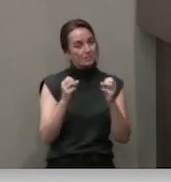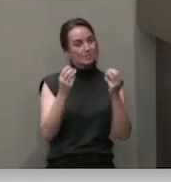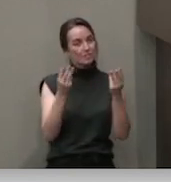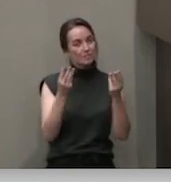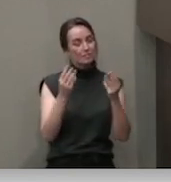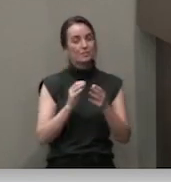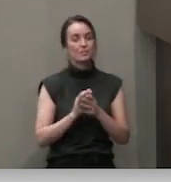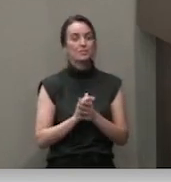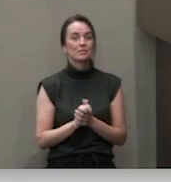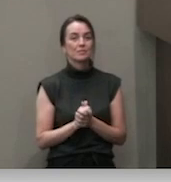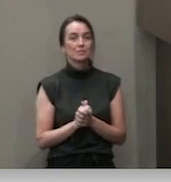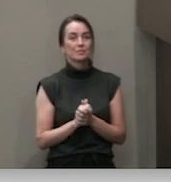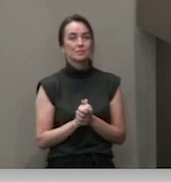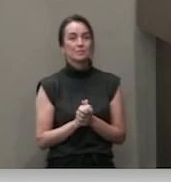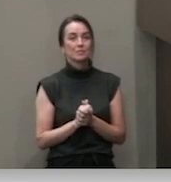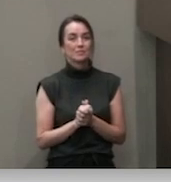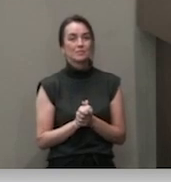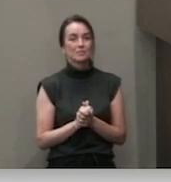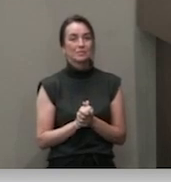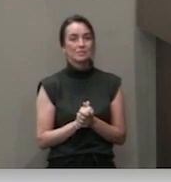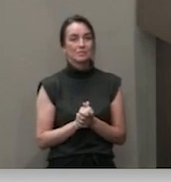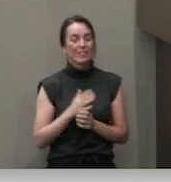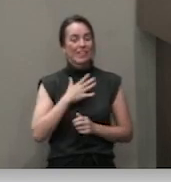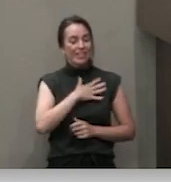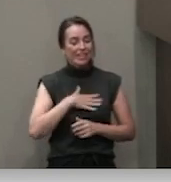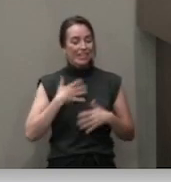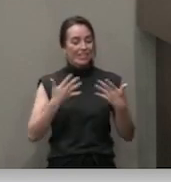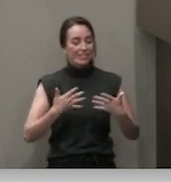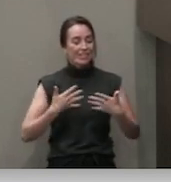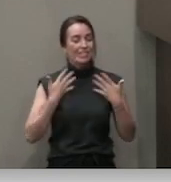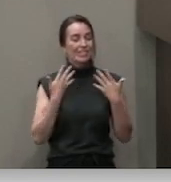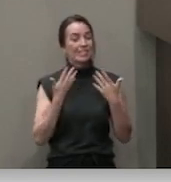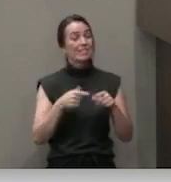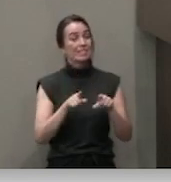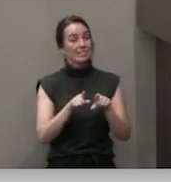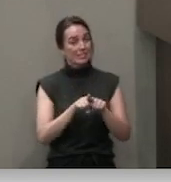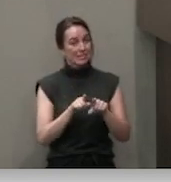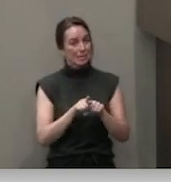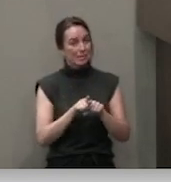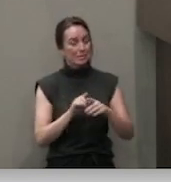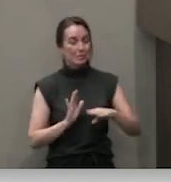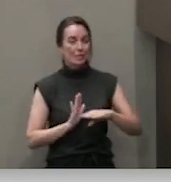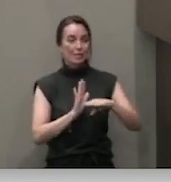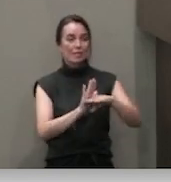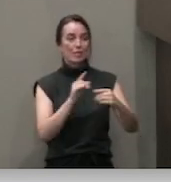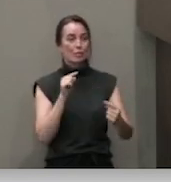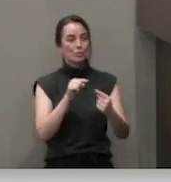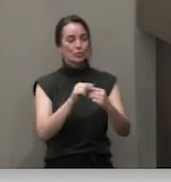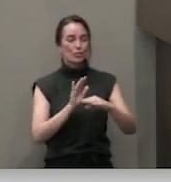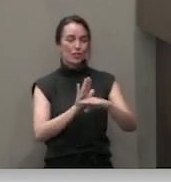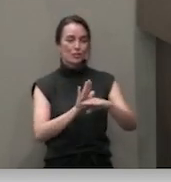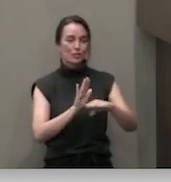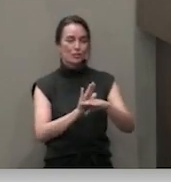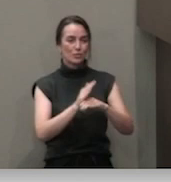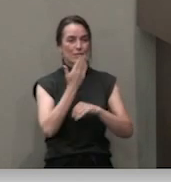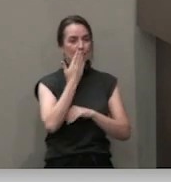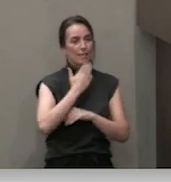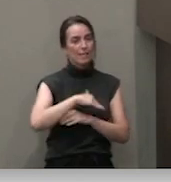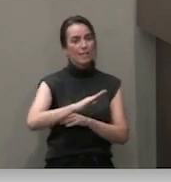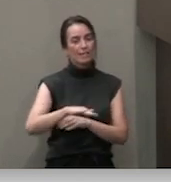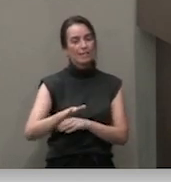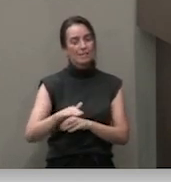que vai trazer alegria para o público e também contribuindo com as crianças